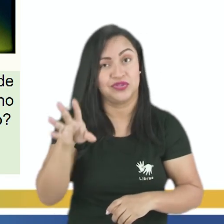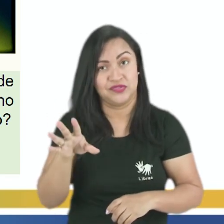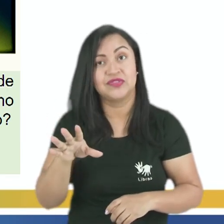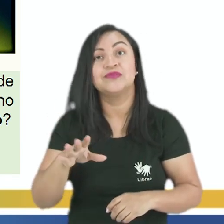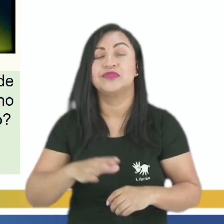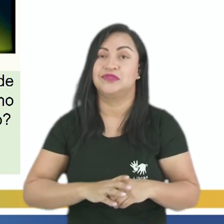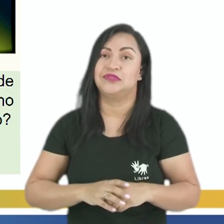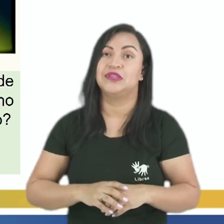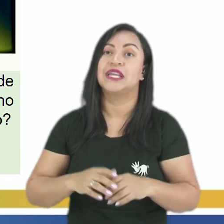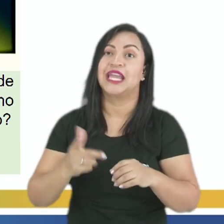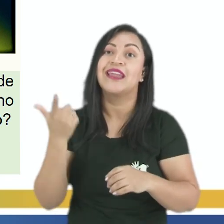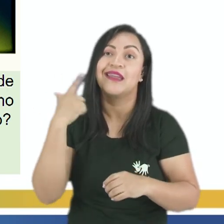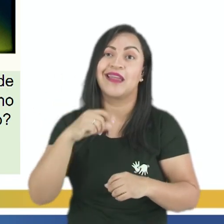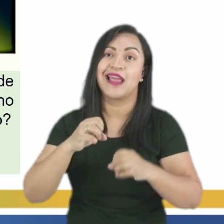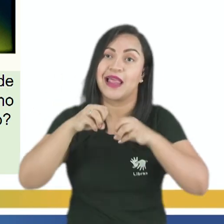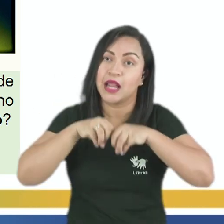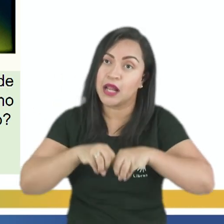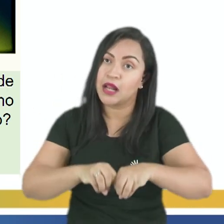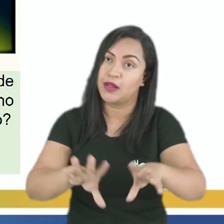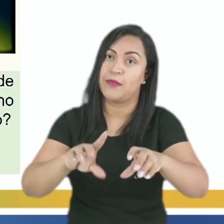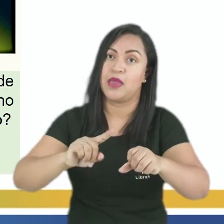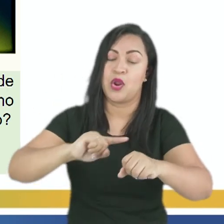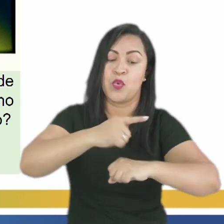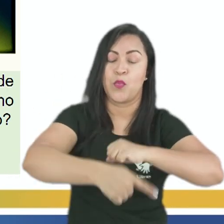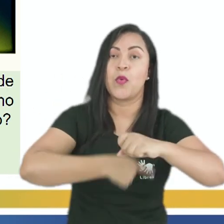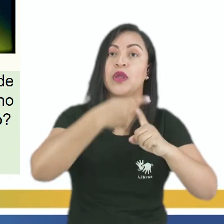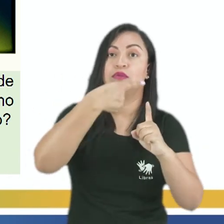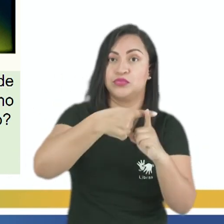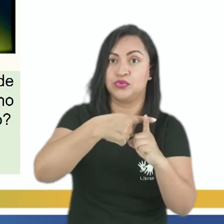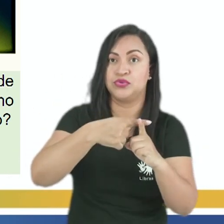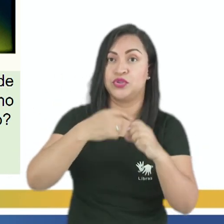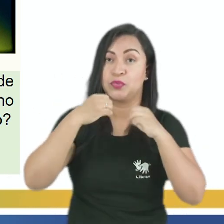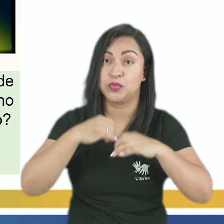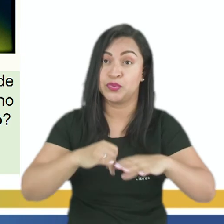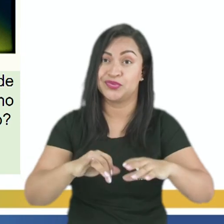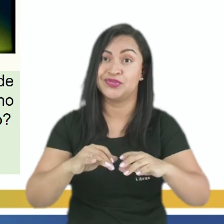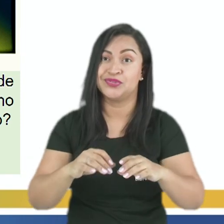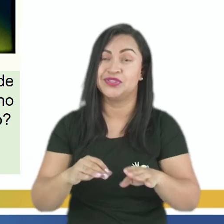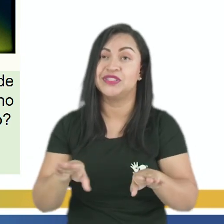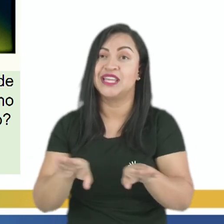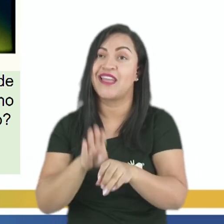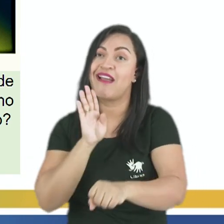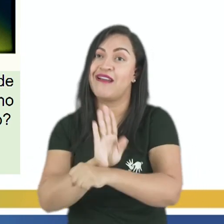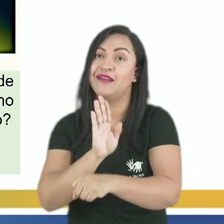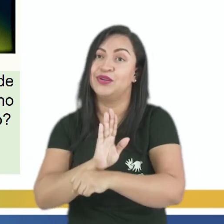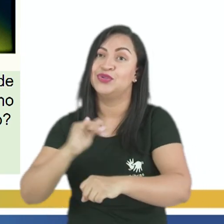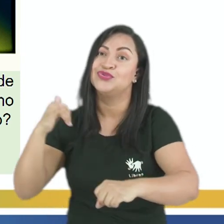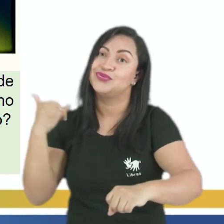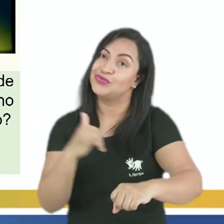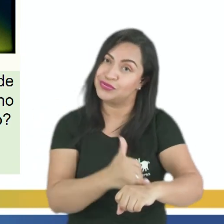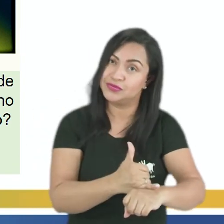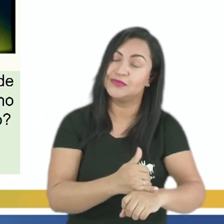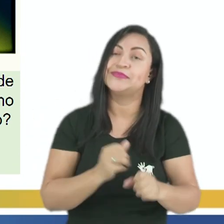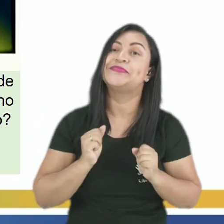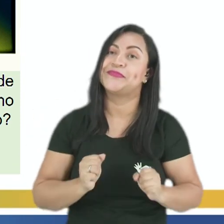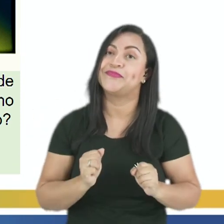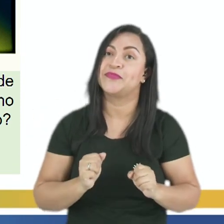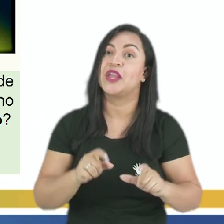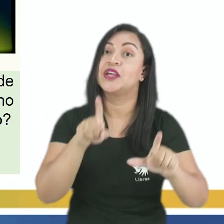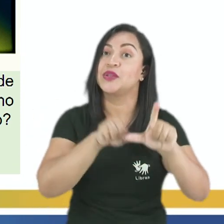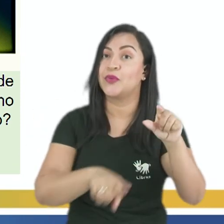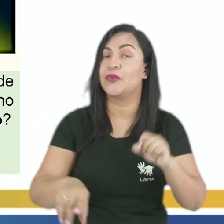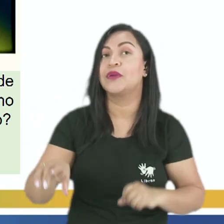liberar íons positivos que vão ser relacionados com condução de corrente elétrica, vai permitir isso. Então, a